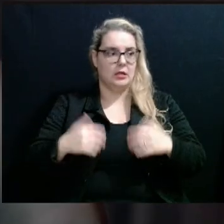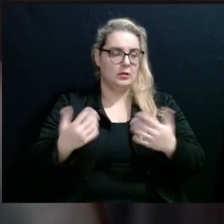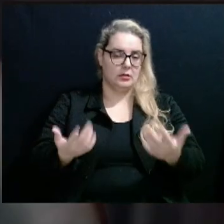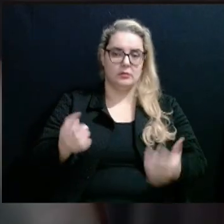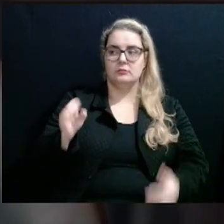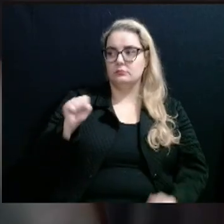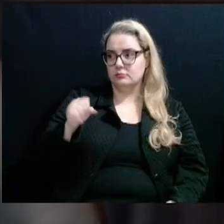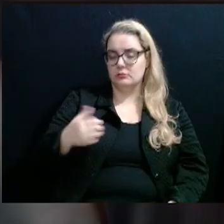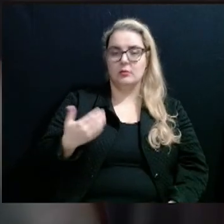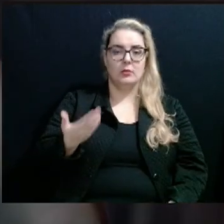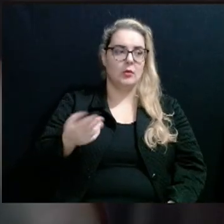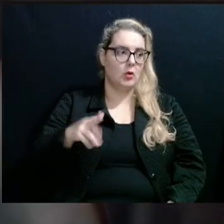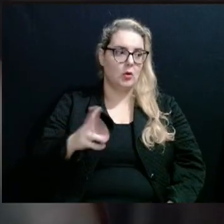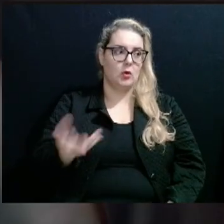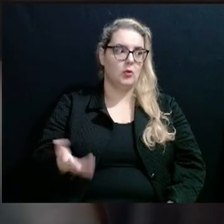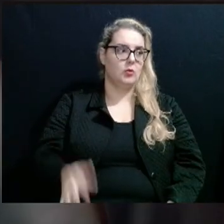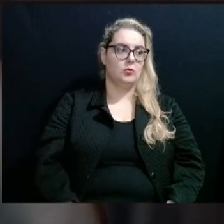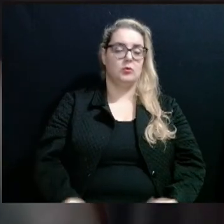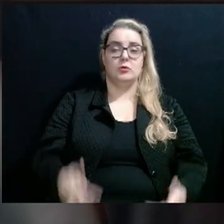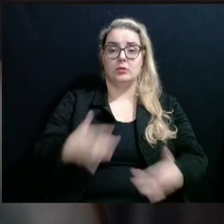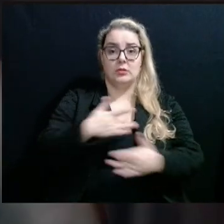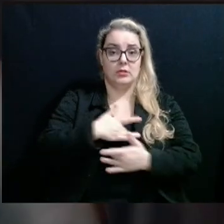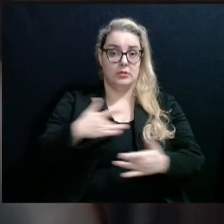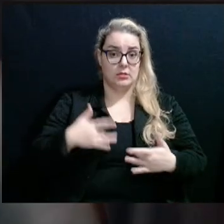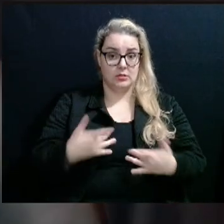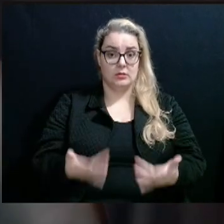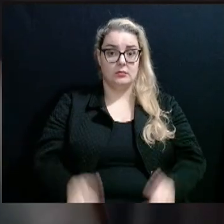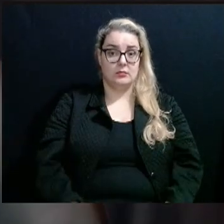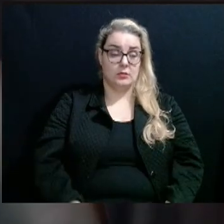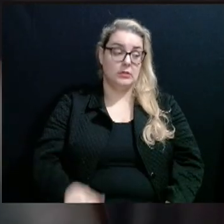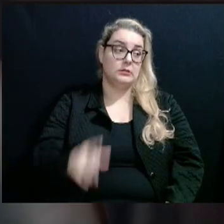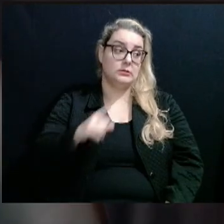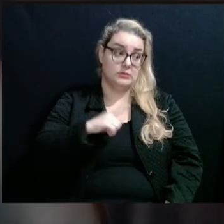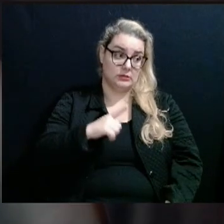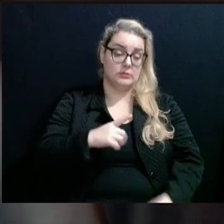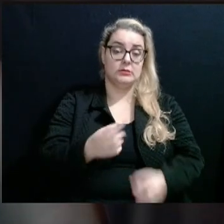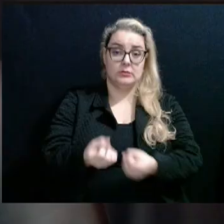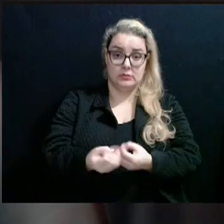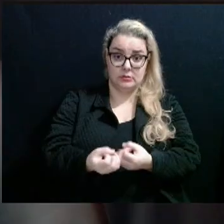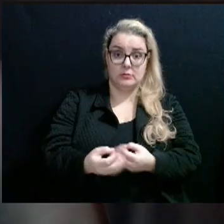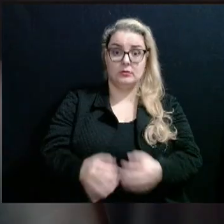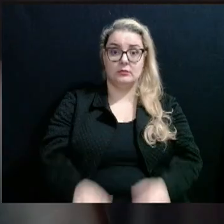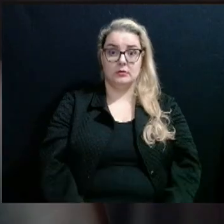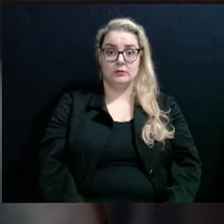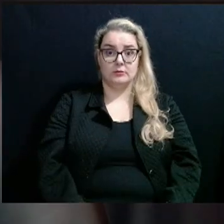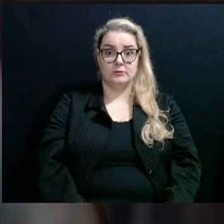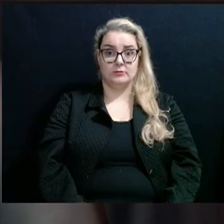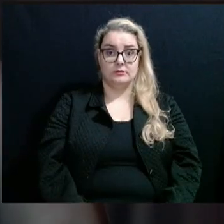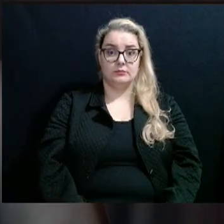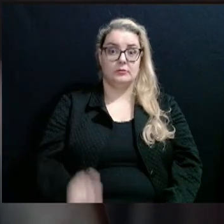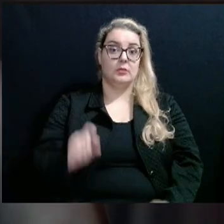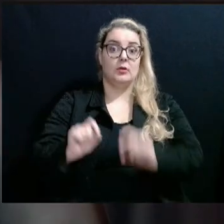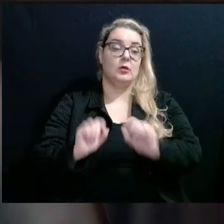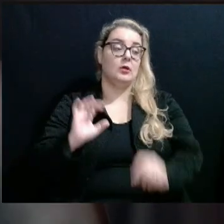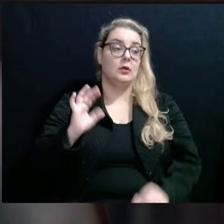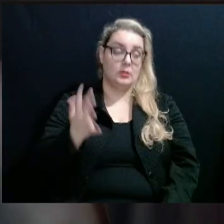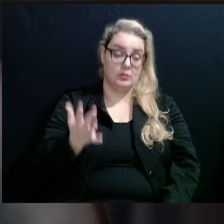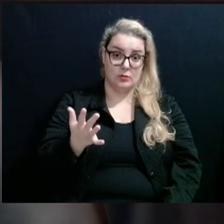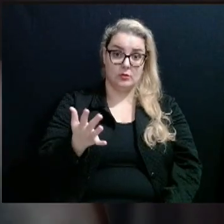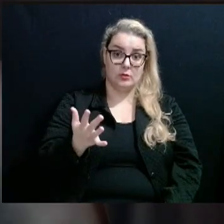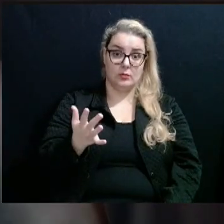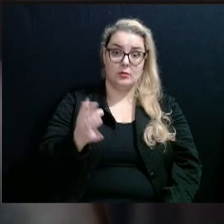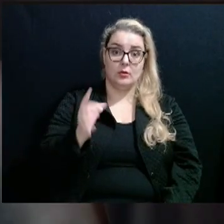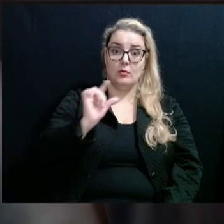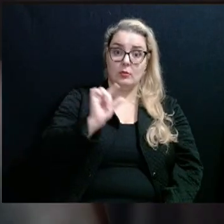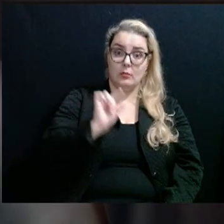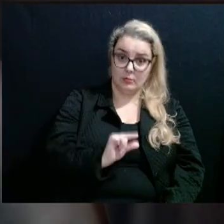de saúde, existe informação. Mas o que acontece? Sendo uma pequena parcela da